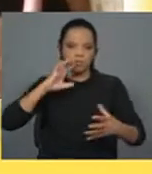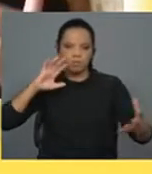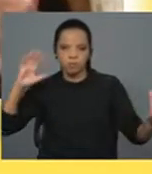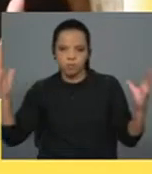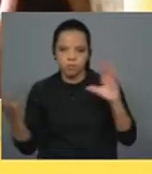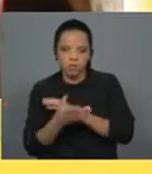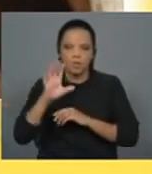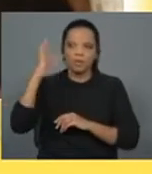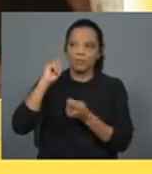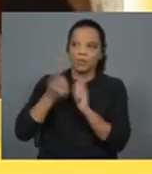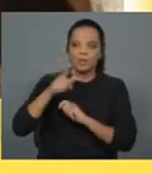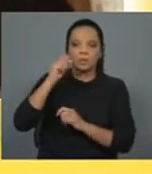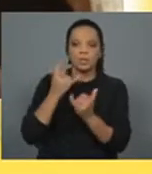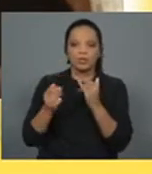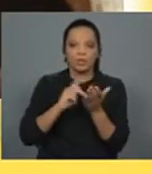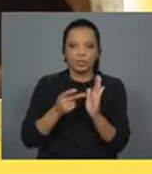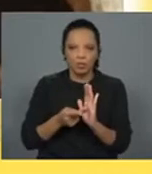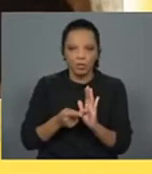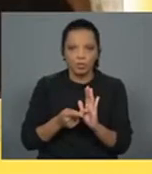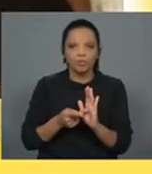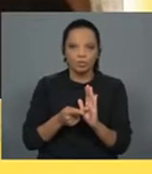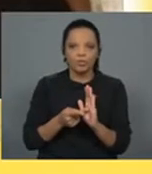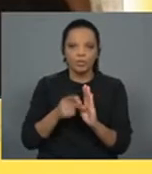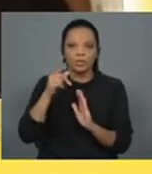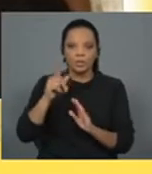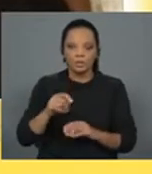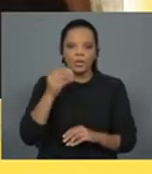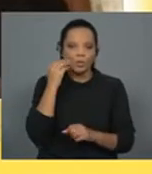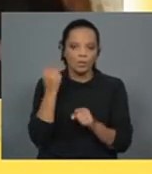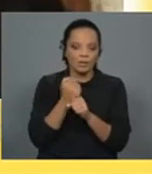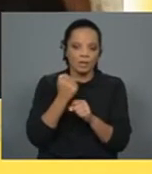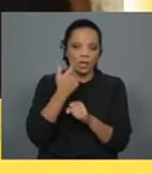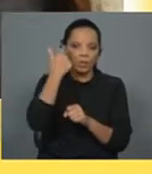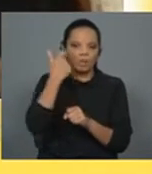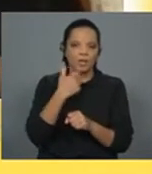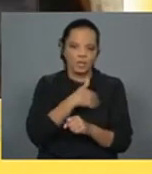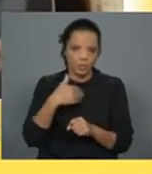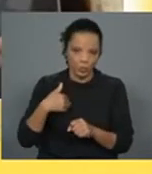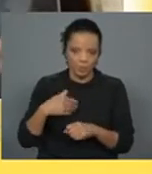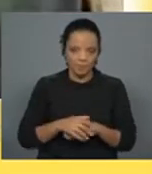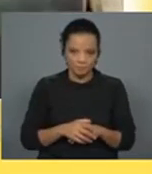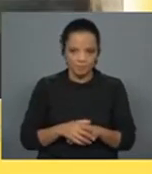climáticas, e dos riscos tecnológicos e efeitos da atividade humana na saúde. Ou seja, tem